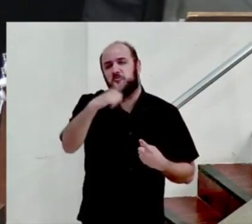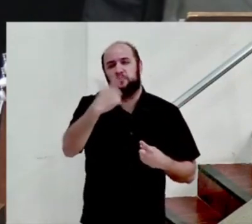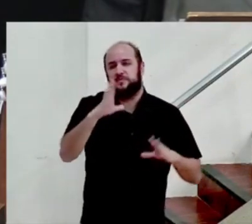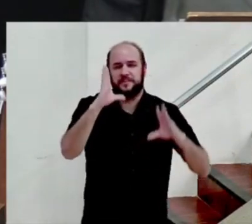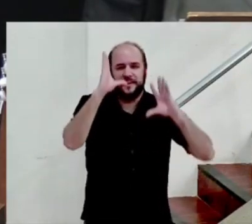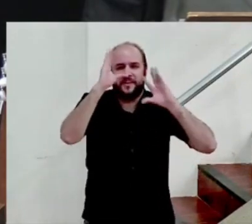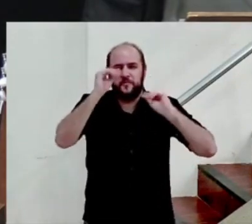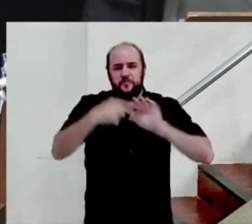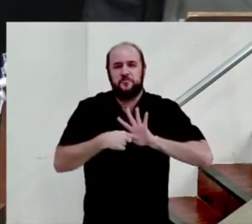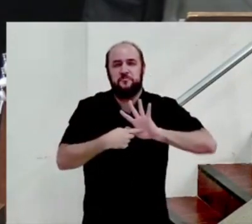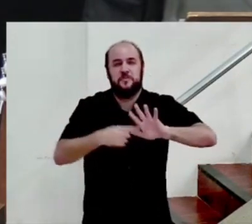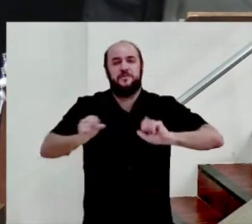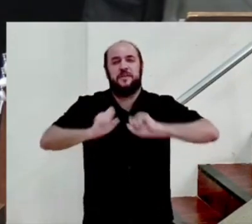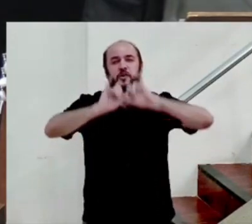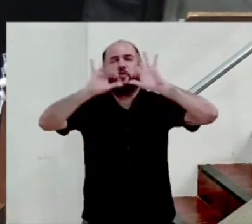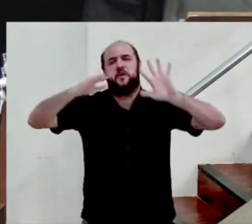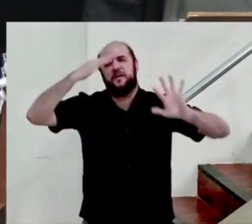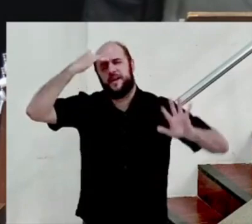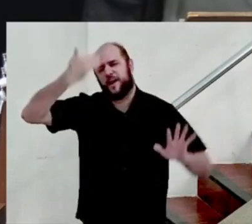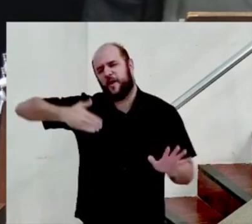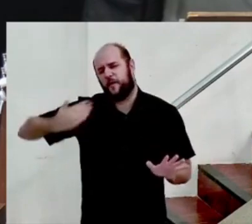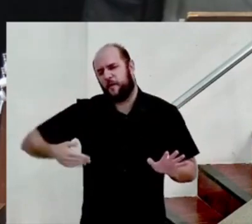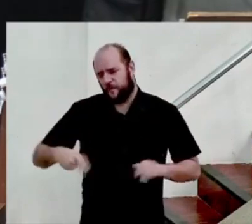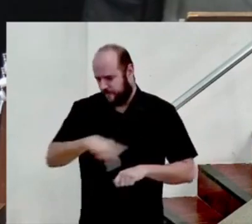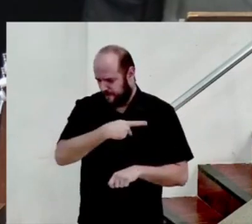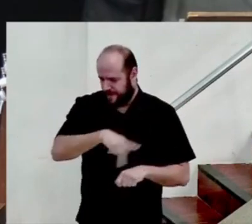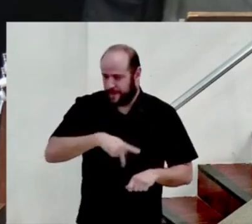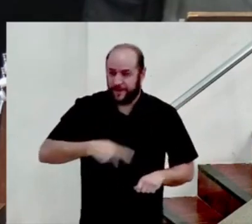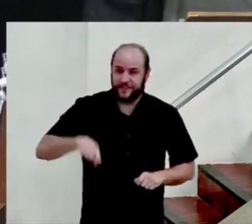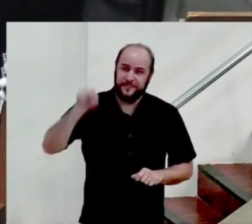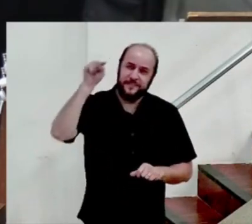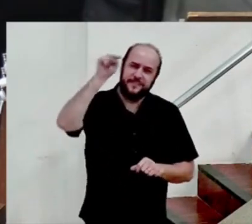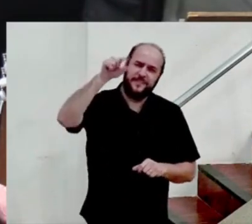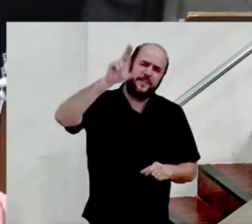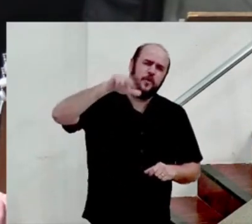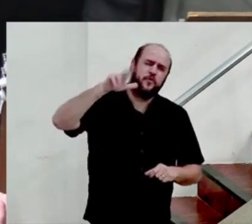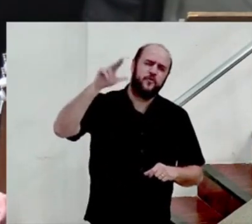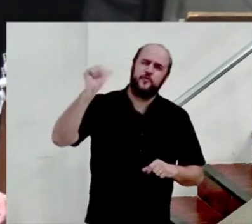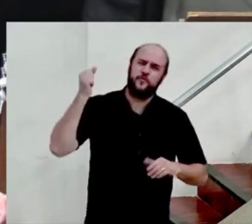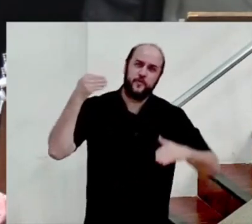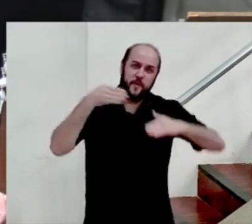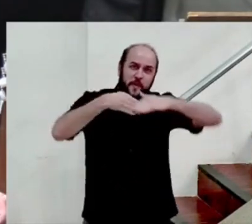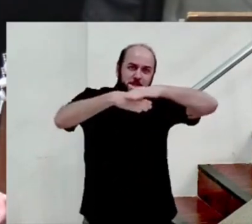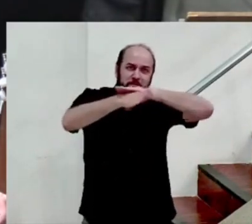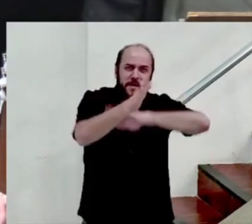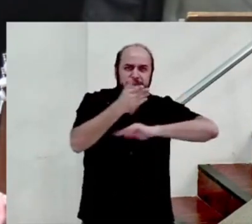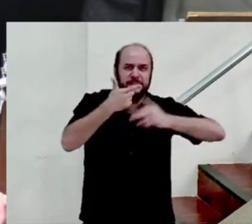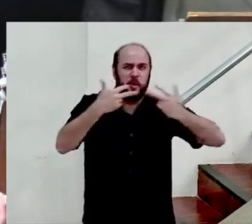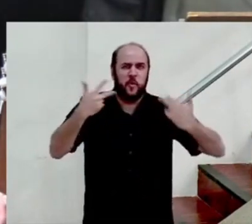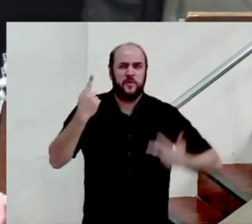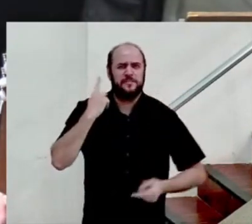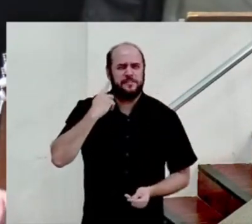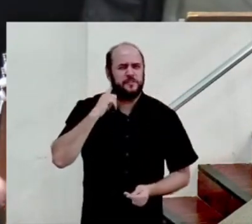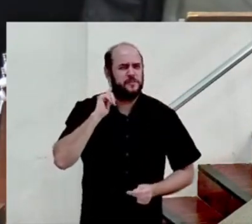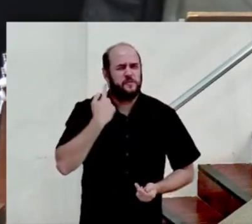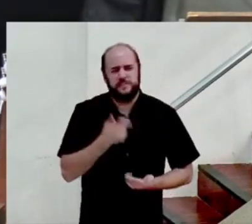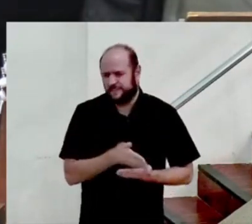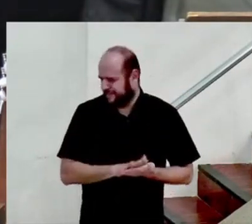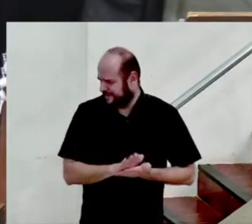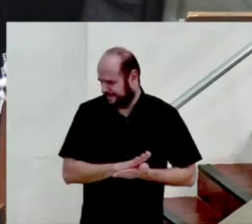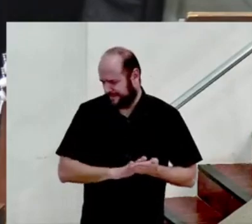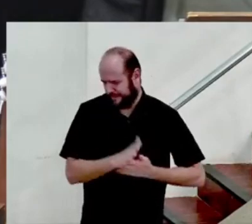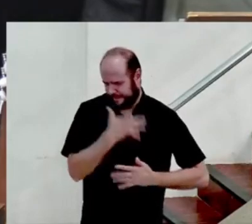trarão a glória e a honra das nações. Nela nunca jamais penetrará coisa alguma contaminada, nem o que